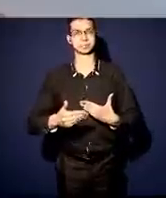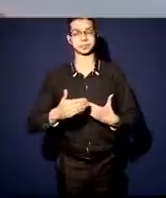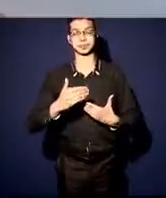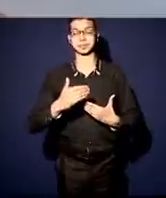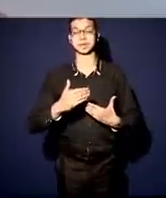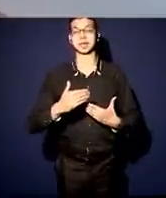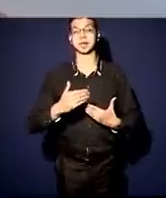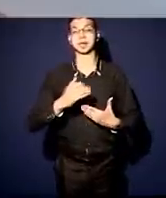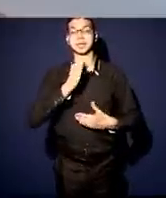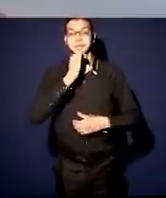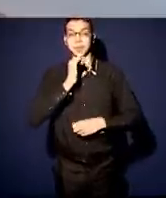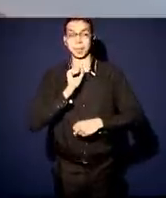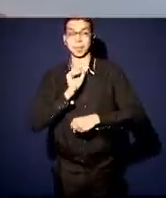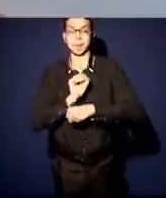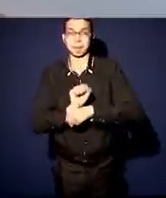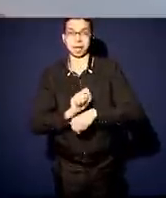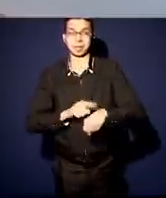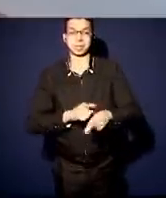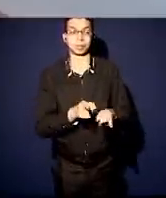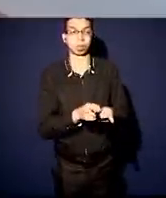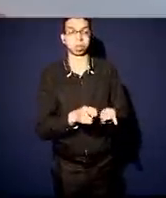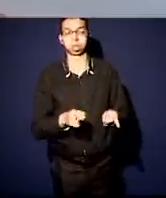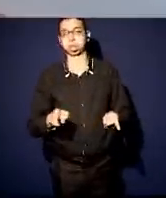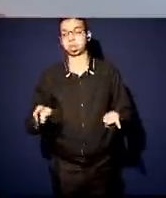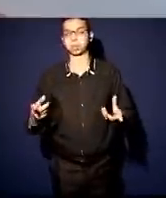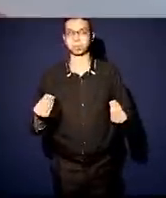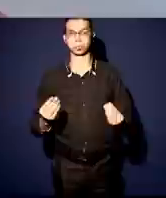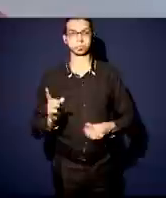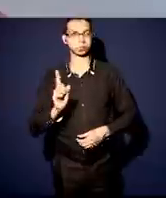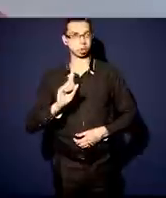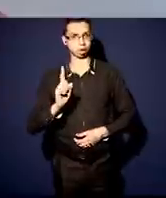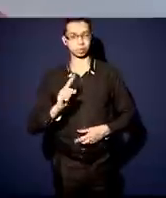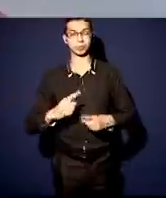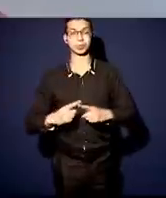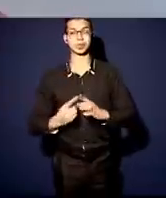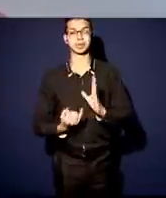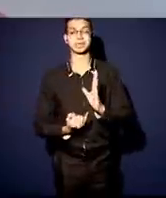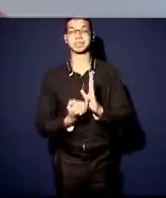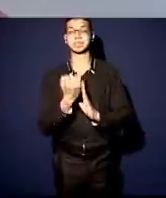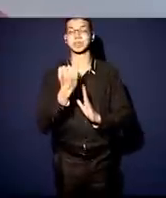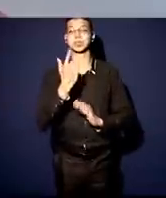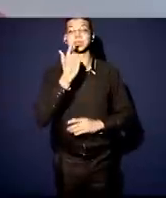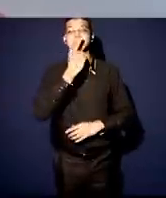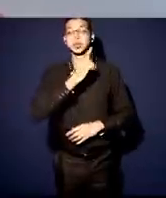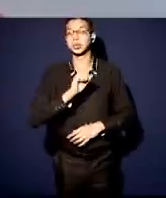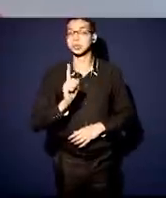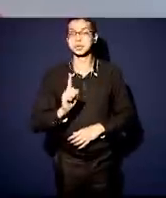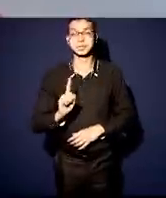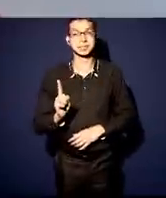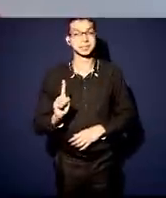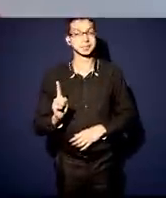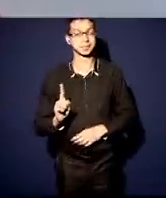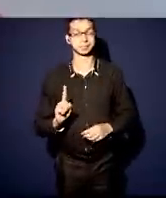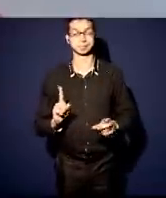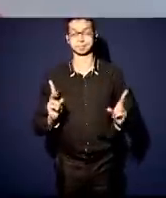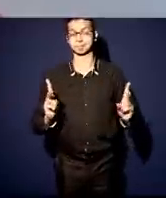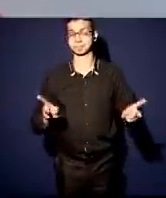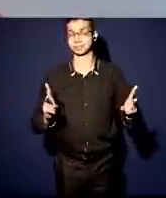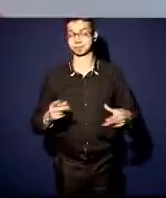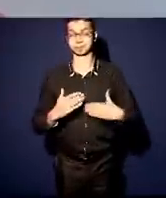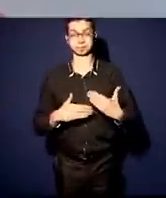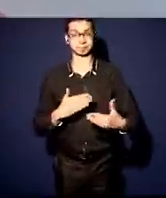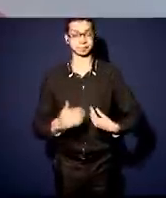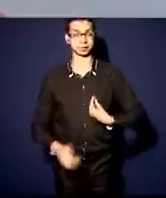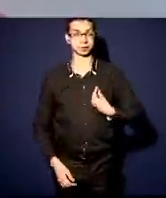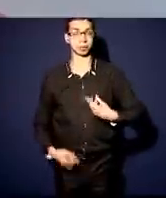monstruosa para atingir uma inflação que ele não vai conseguir atuar. A política